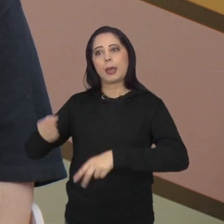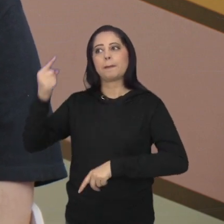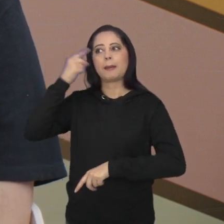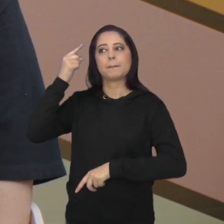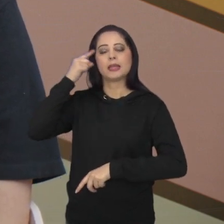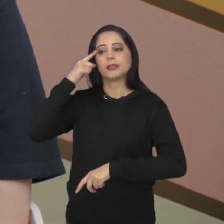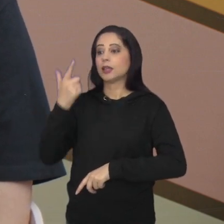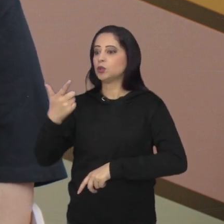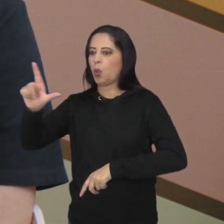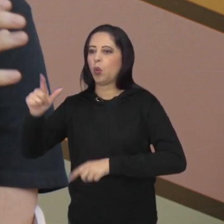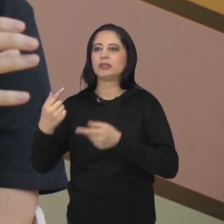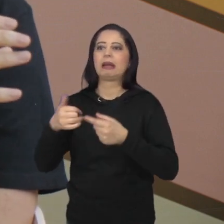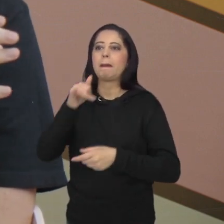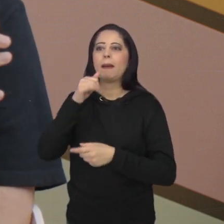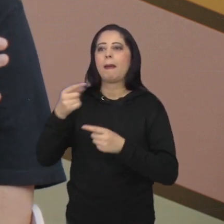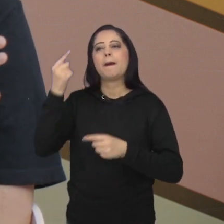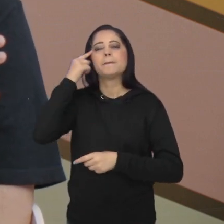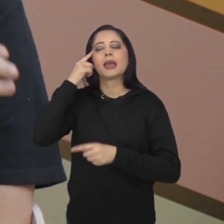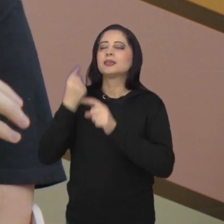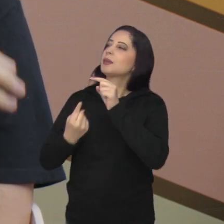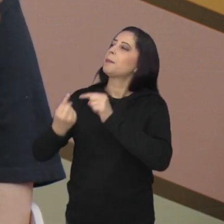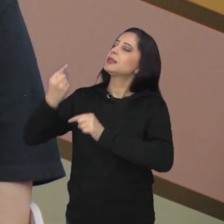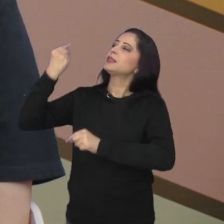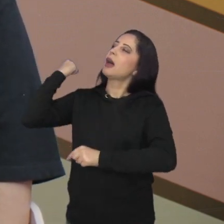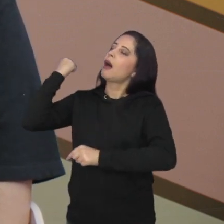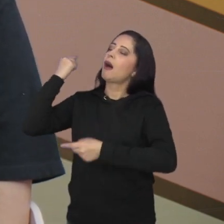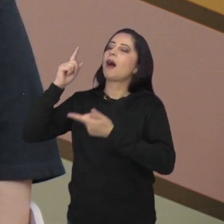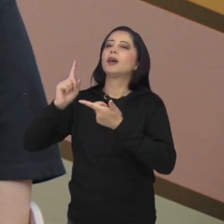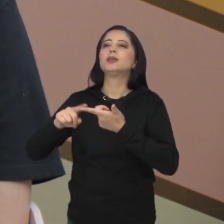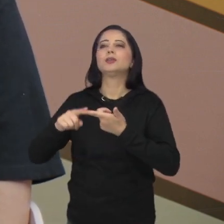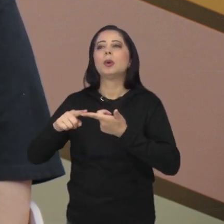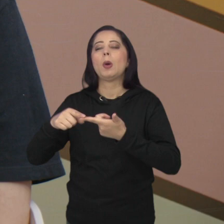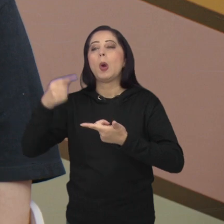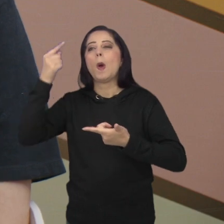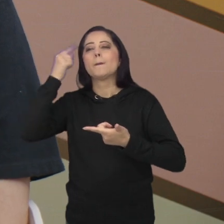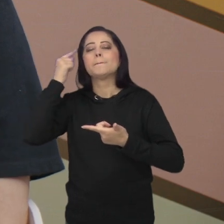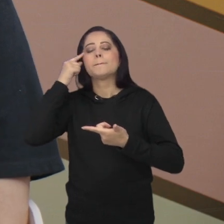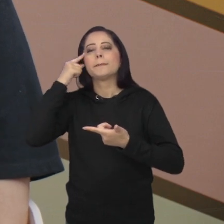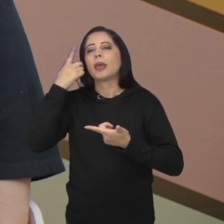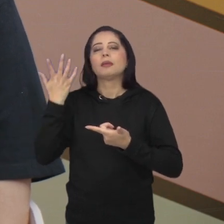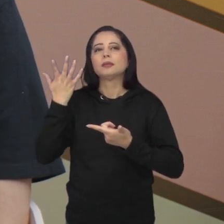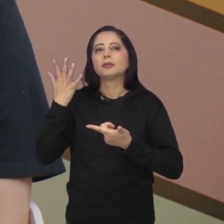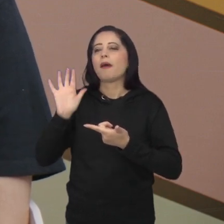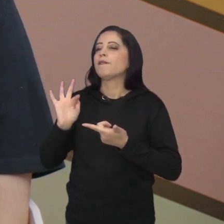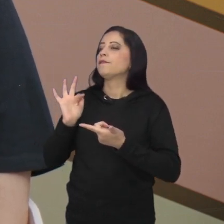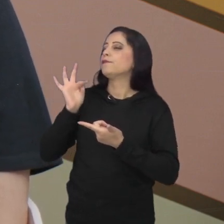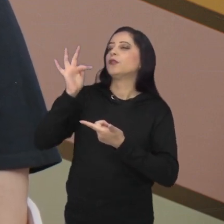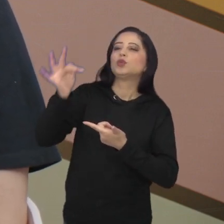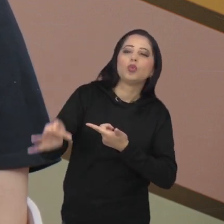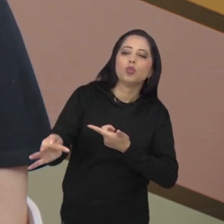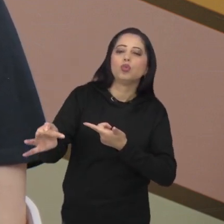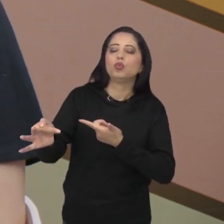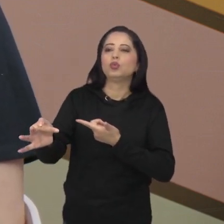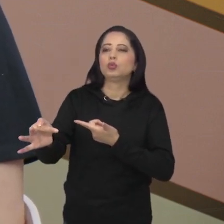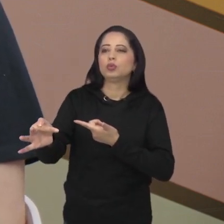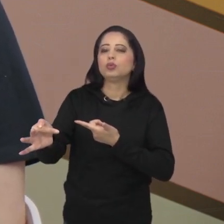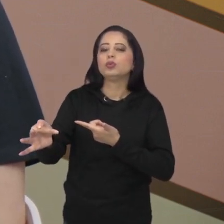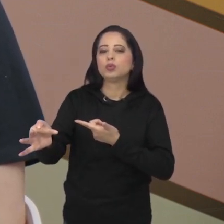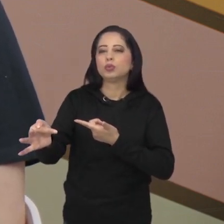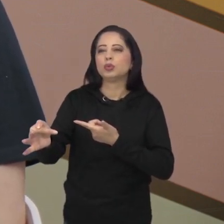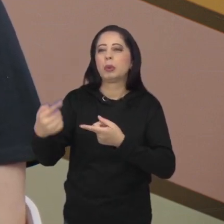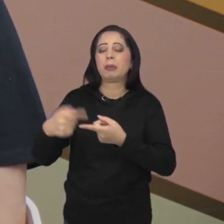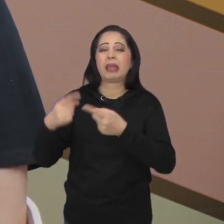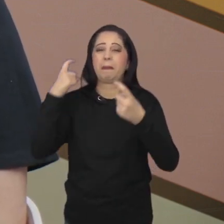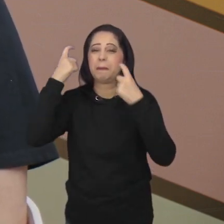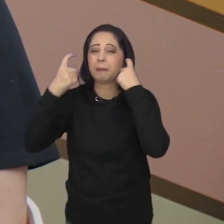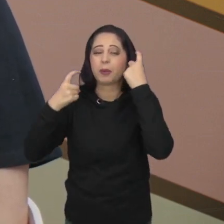sempre pensando no passado, com alguma lembrança de algo que a gente fez ou deixou de fazer, ou pulando para o